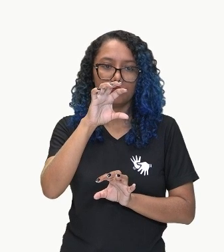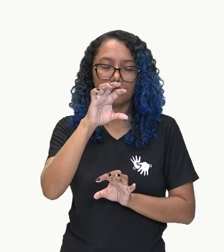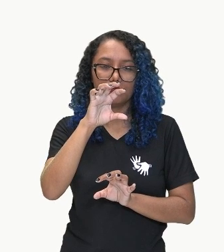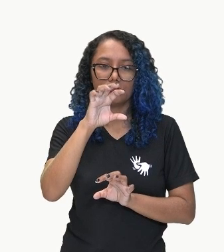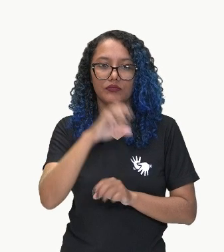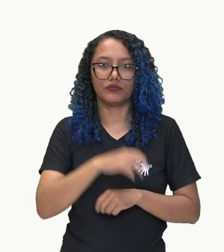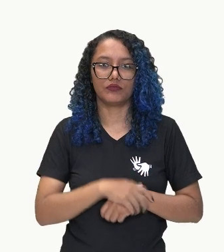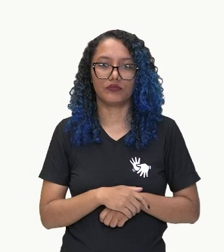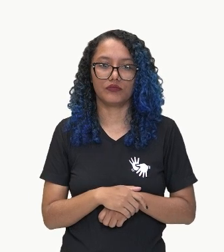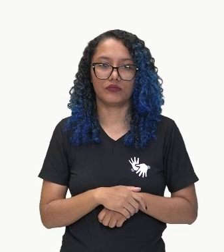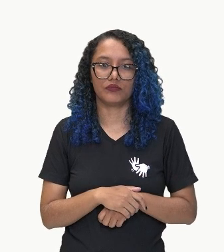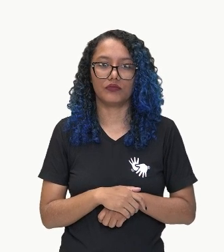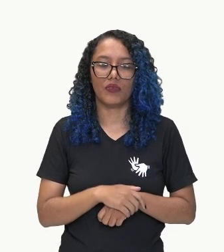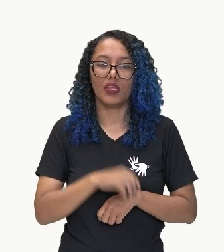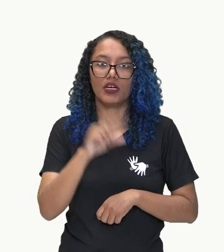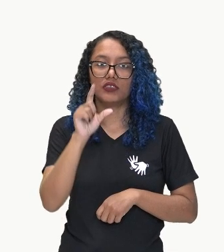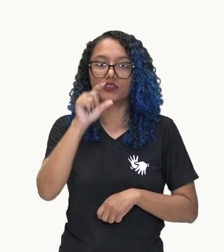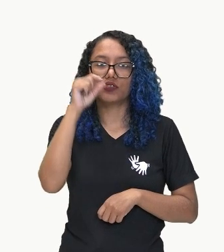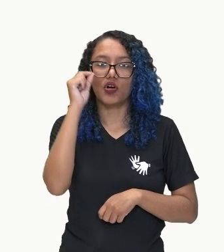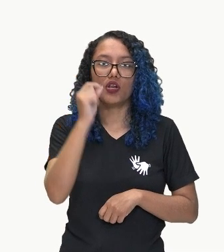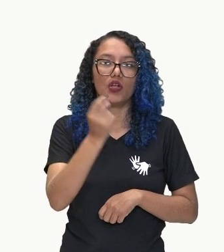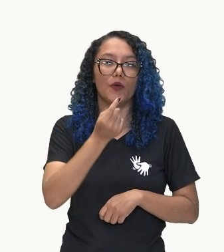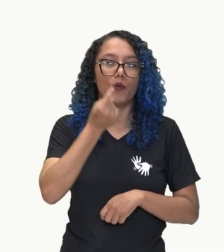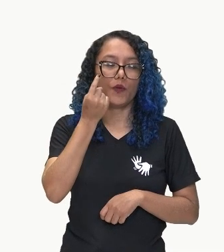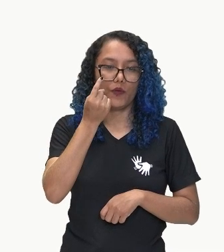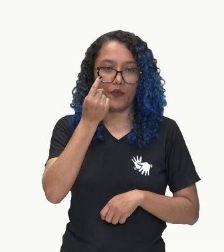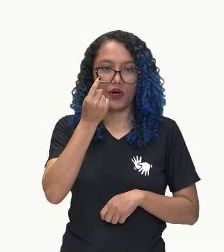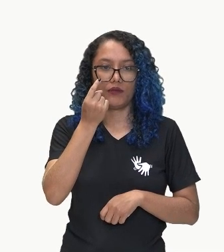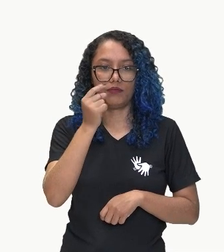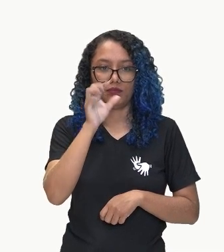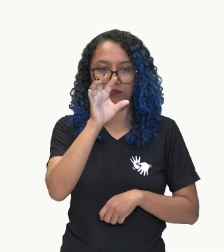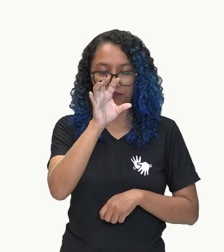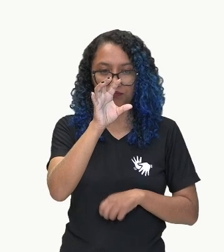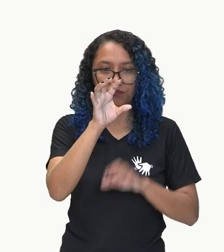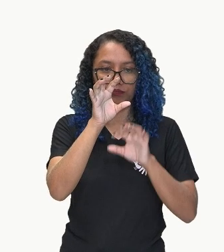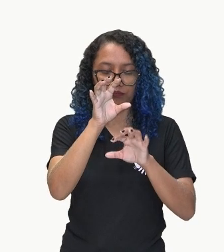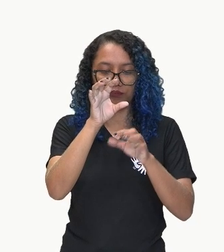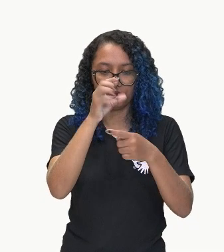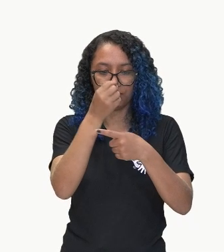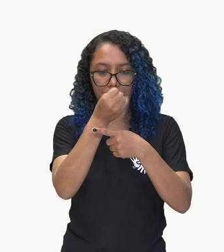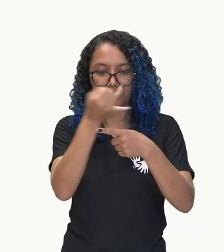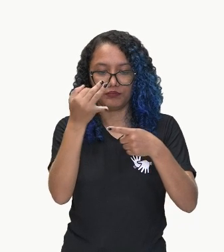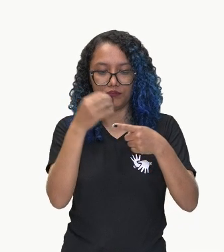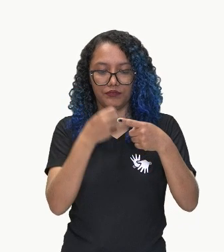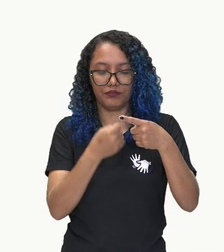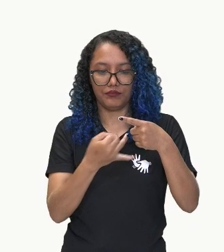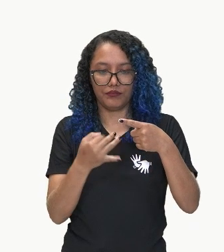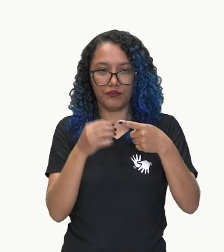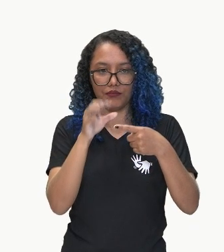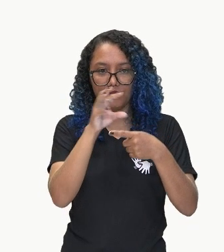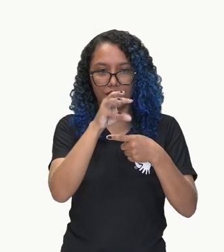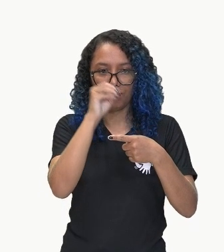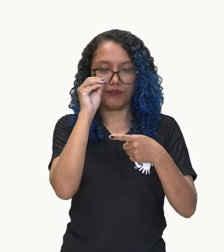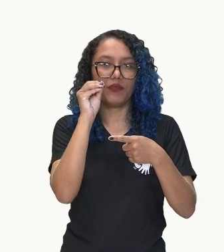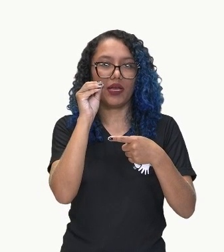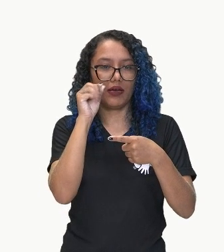utilizar só uma. Então, nós vamos utilizar uma parte de 2, tudo bem? Só que